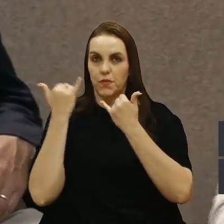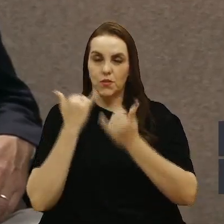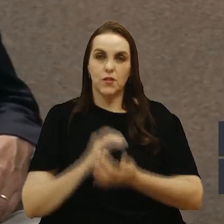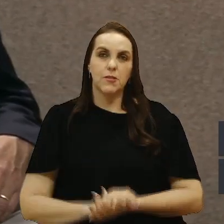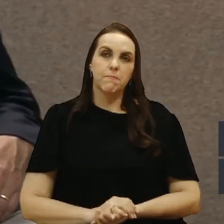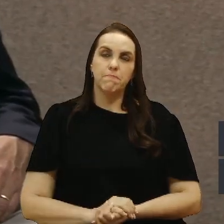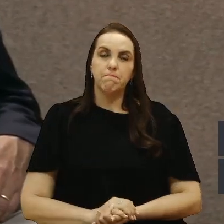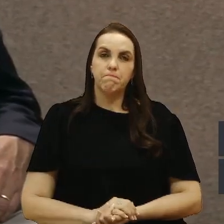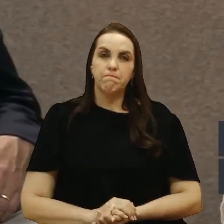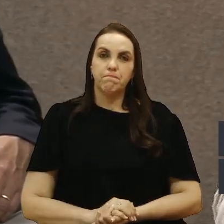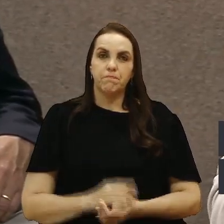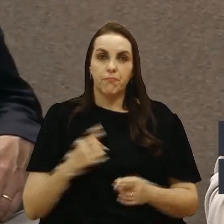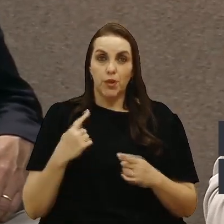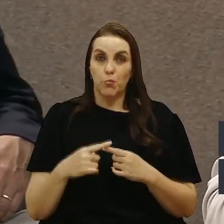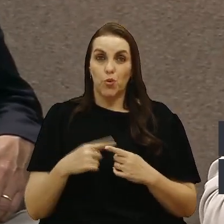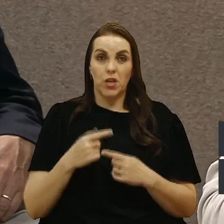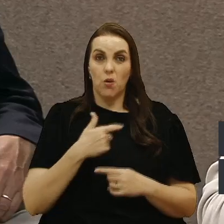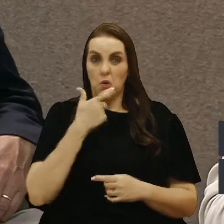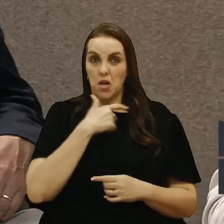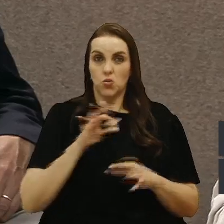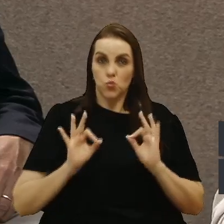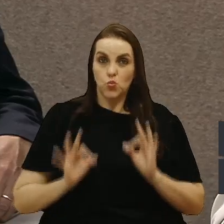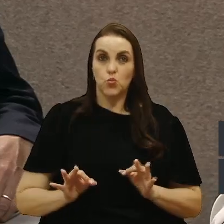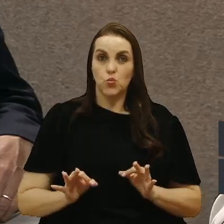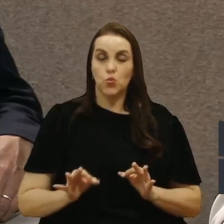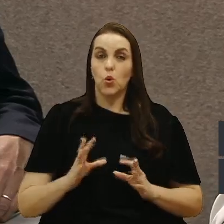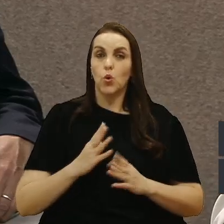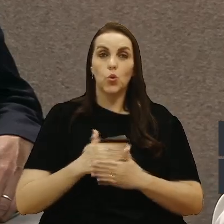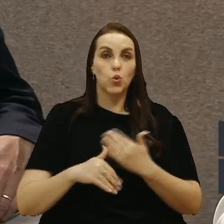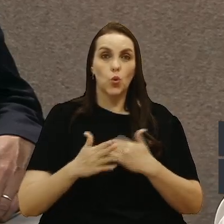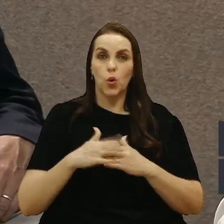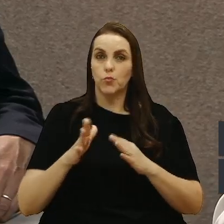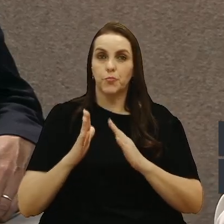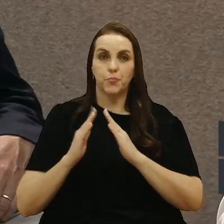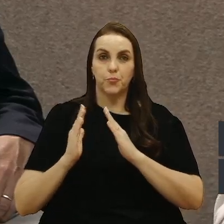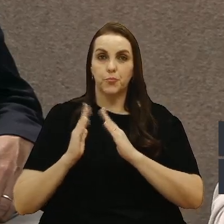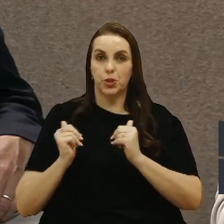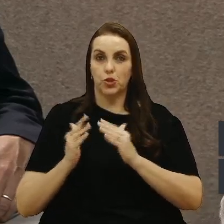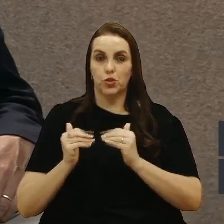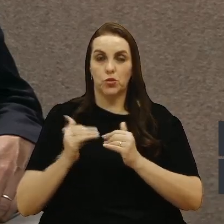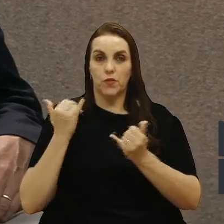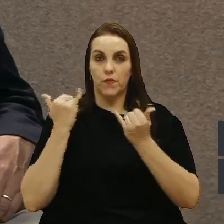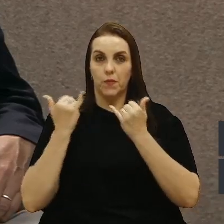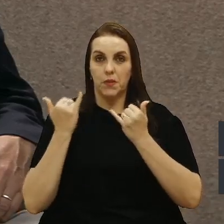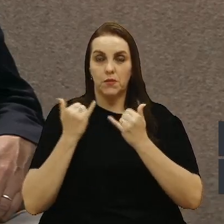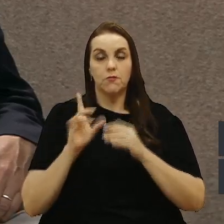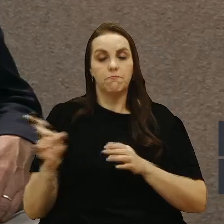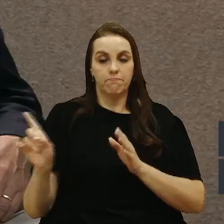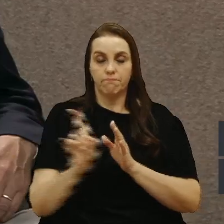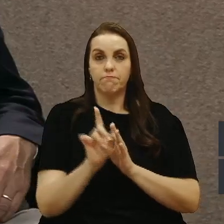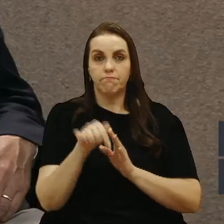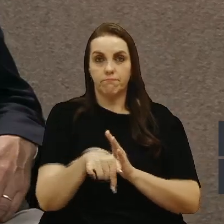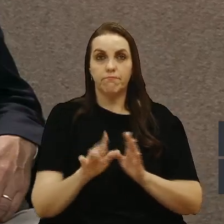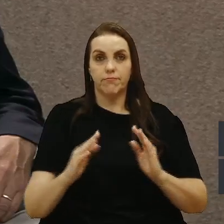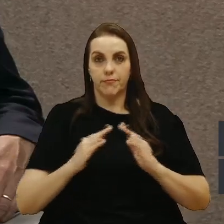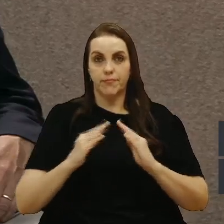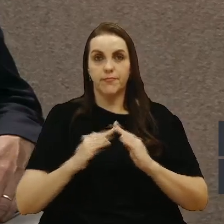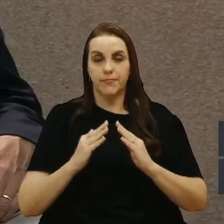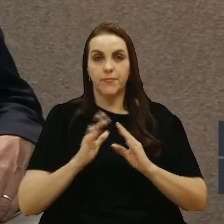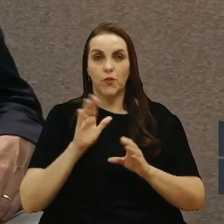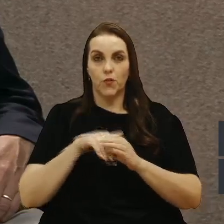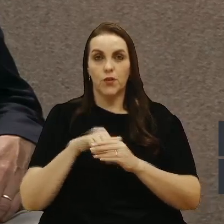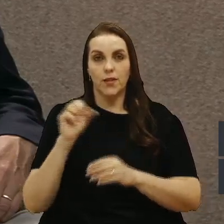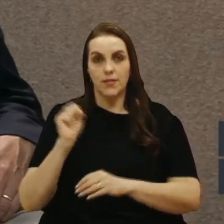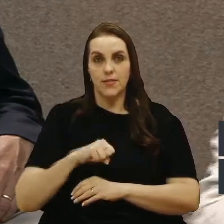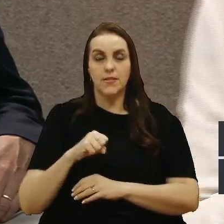porque eu acho justo todo o pedido de informação que vem a esta casa ser votado favorável e receber